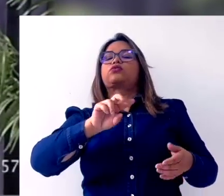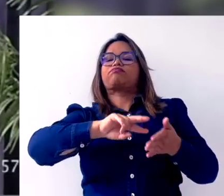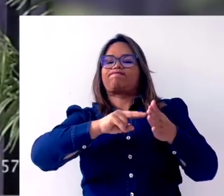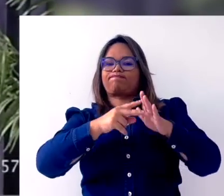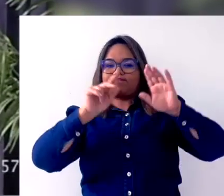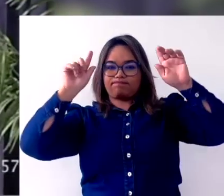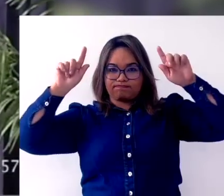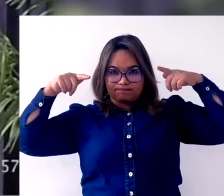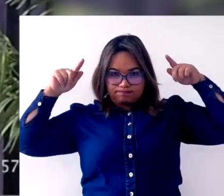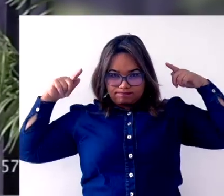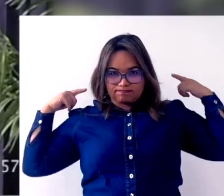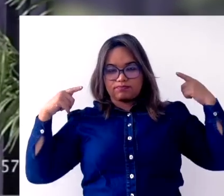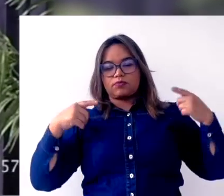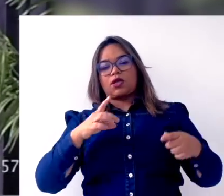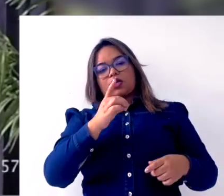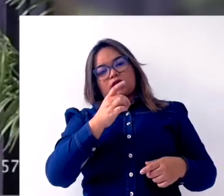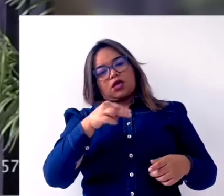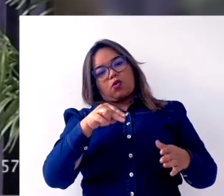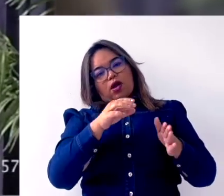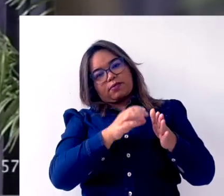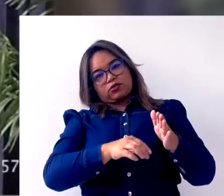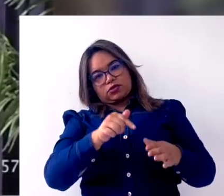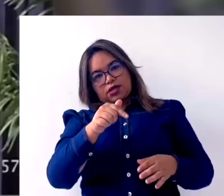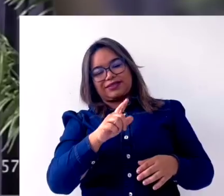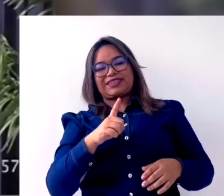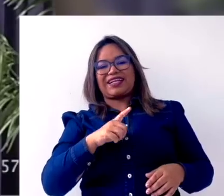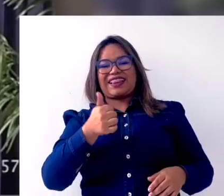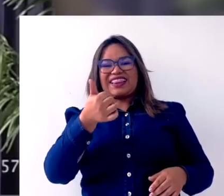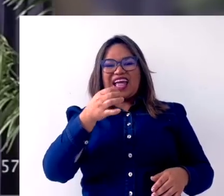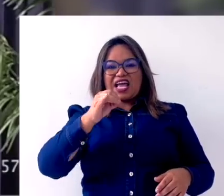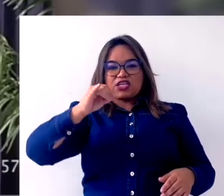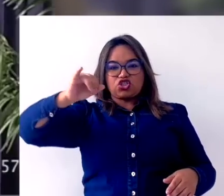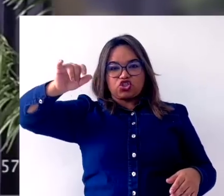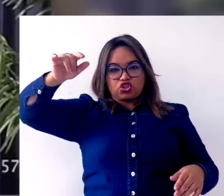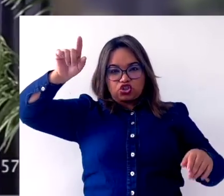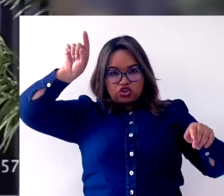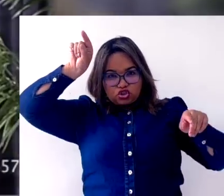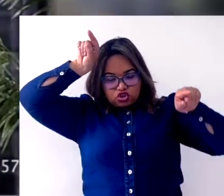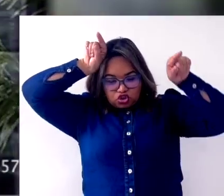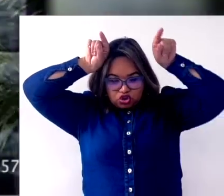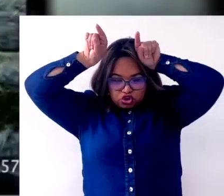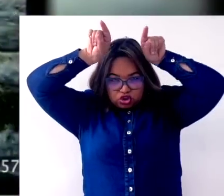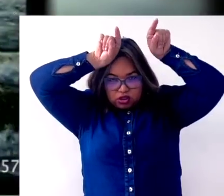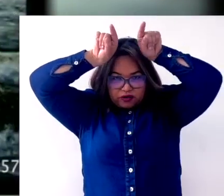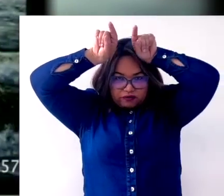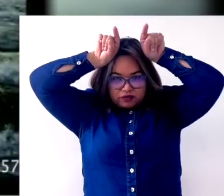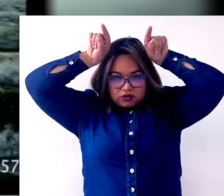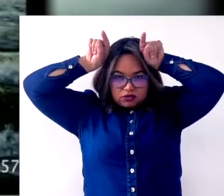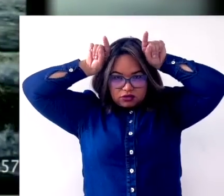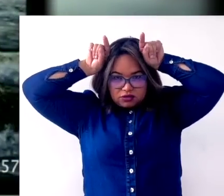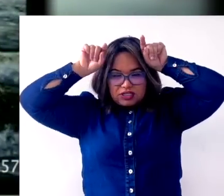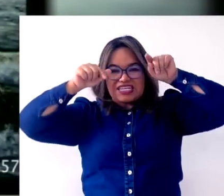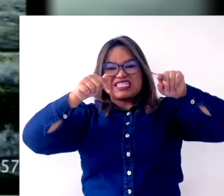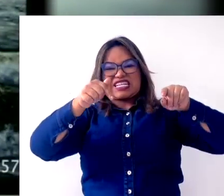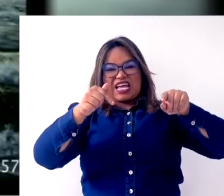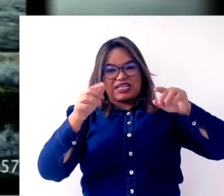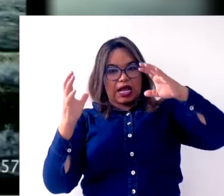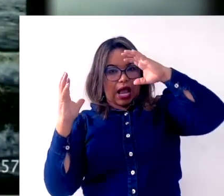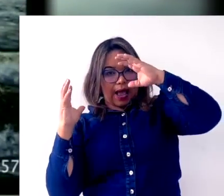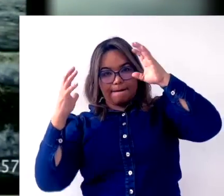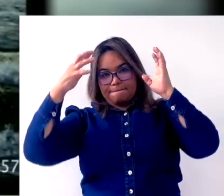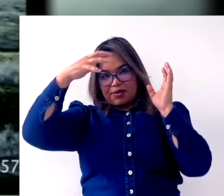ainda em Daniel capítulo 7. E então ele tem 10 chifres, e as 7 cabeças e os 10